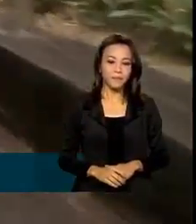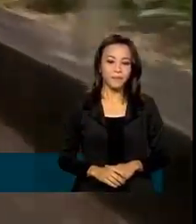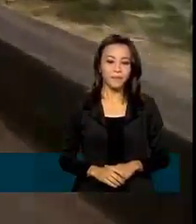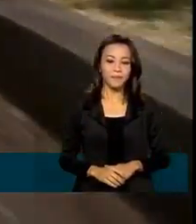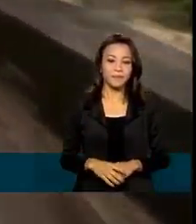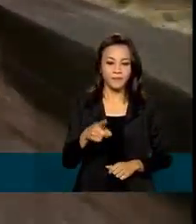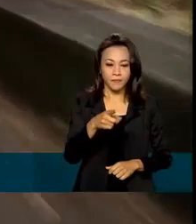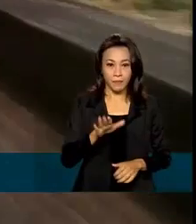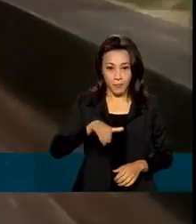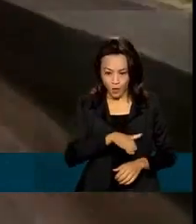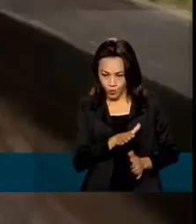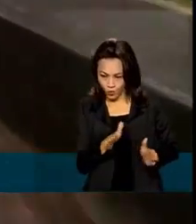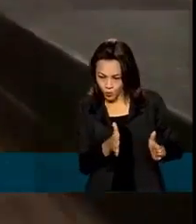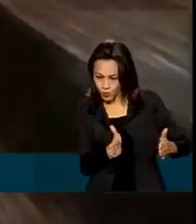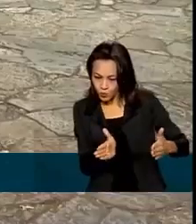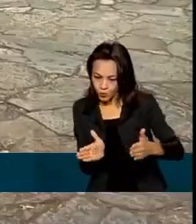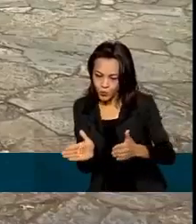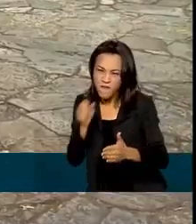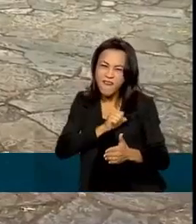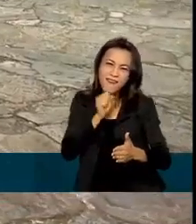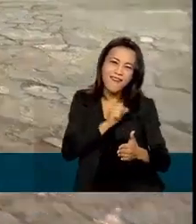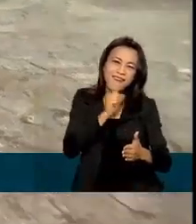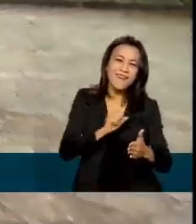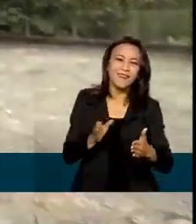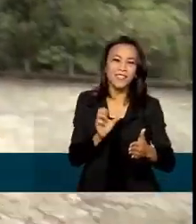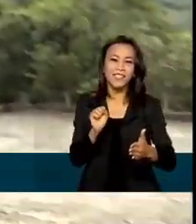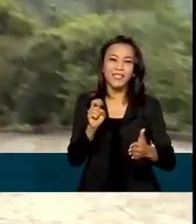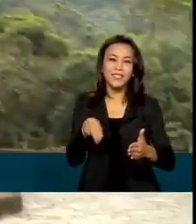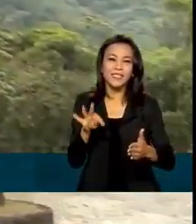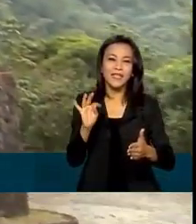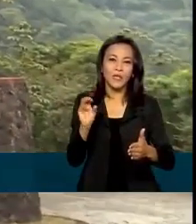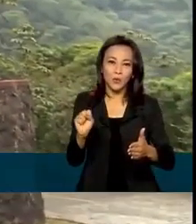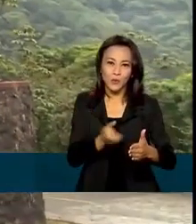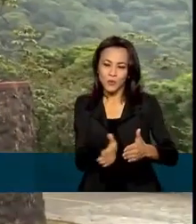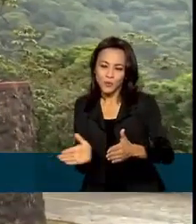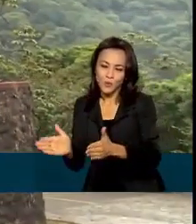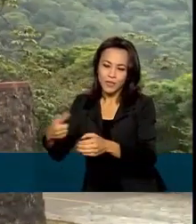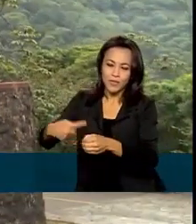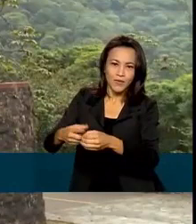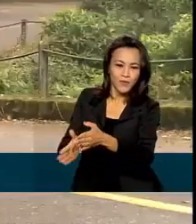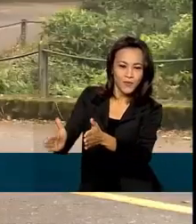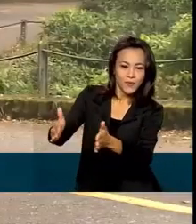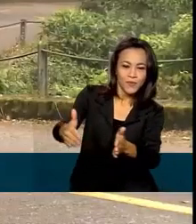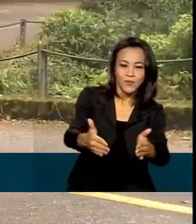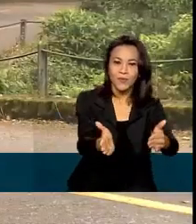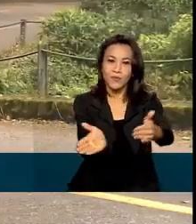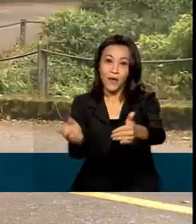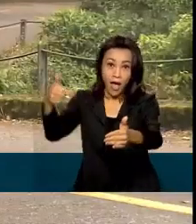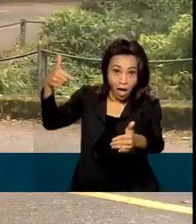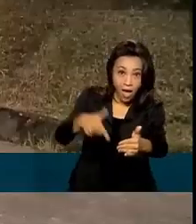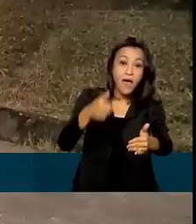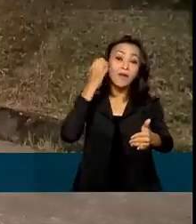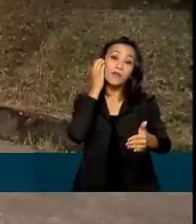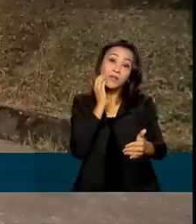As Curvas da Estrada Velha de Santos levam a um caminho que conta a parte importante da nossa história foi por onde Dom Pedro